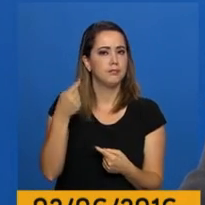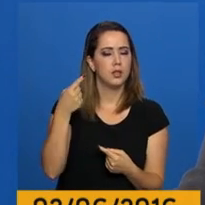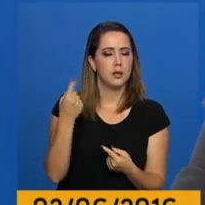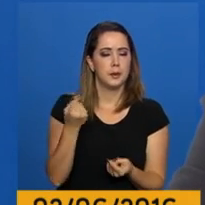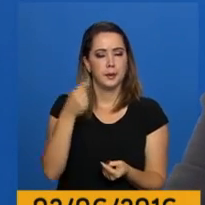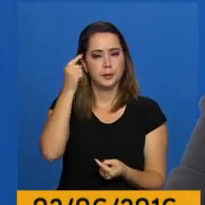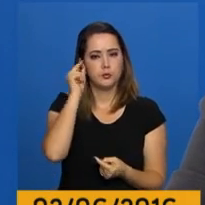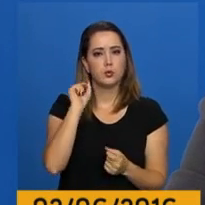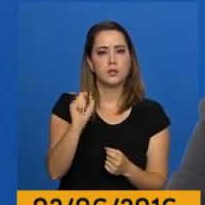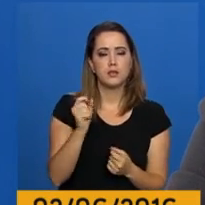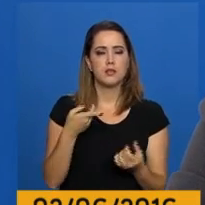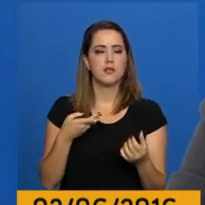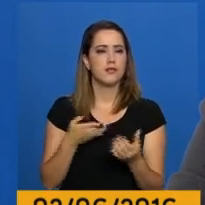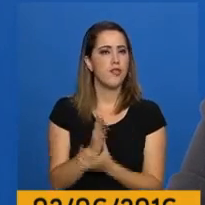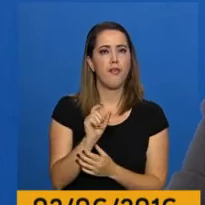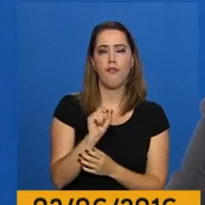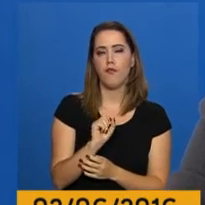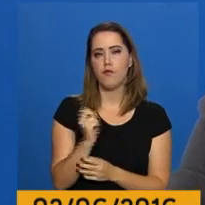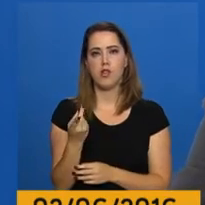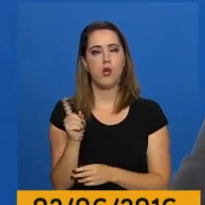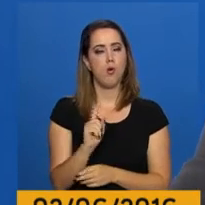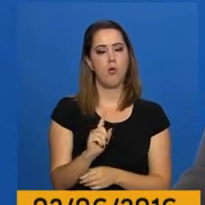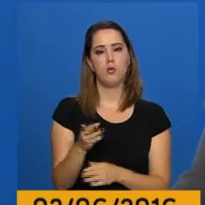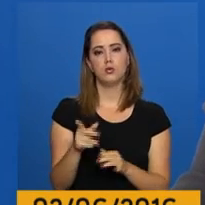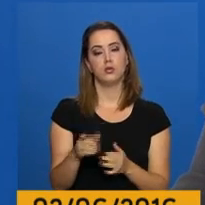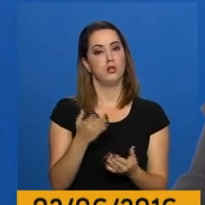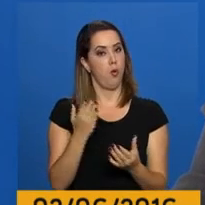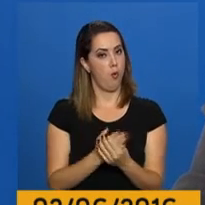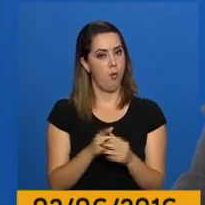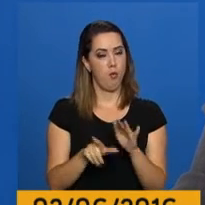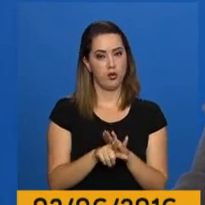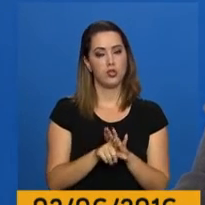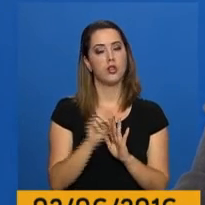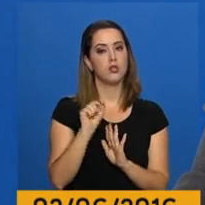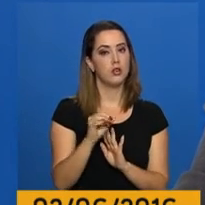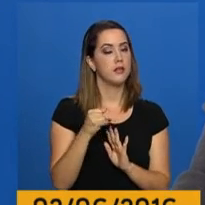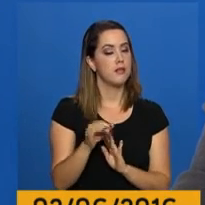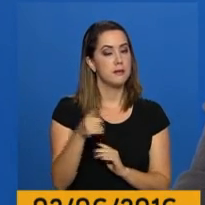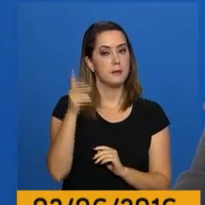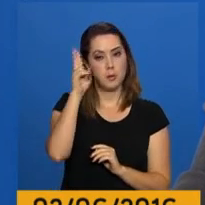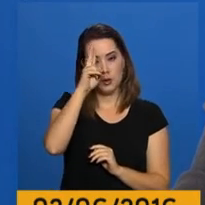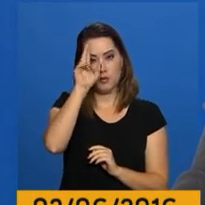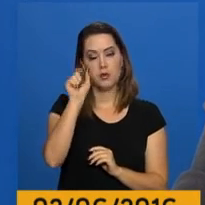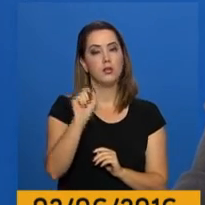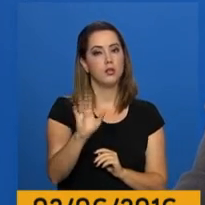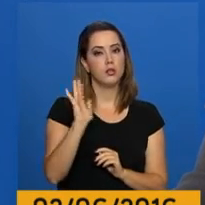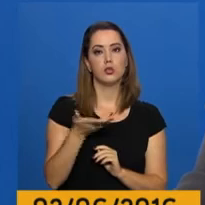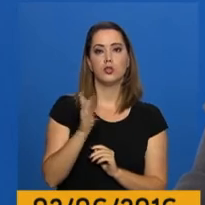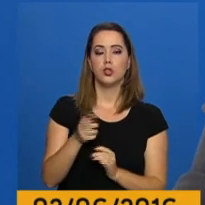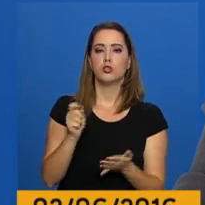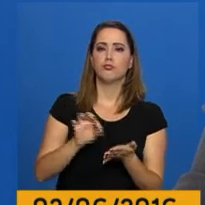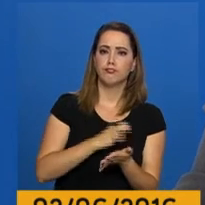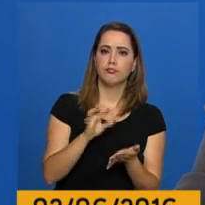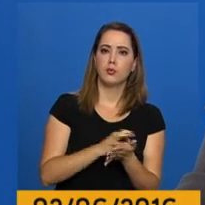sobre o envio ou não desses projetos de lei, sempre lembrando que foram acordos negociados e assinados